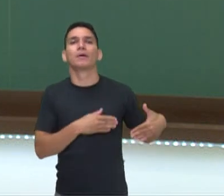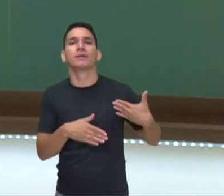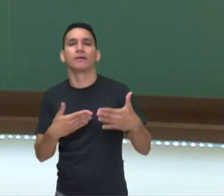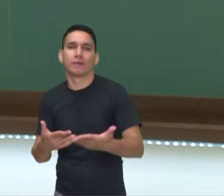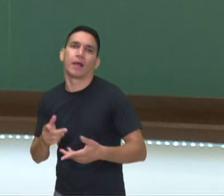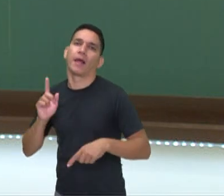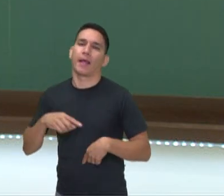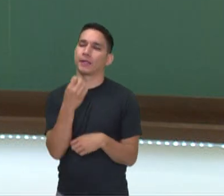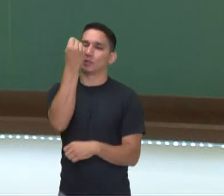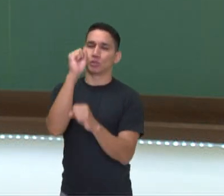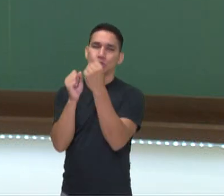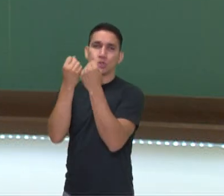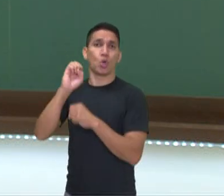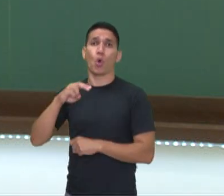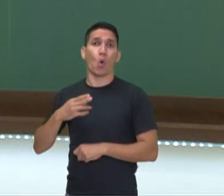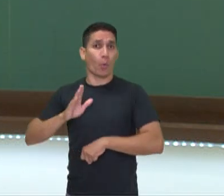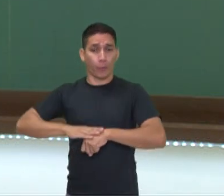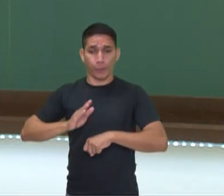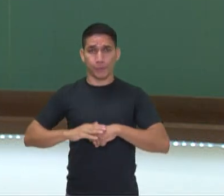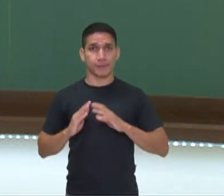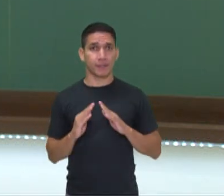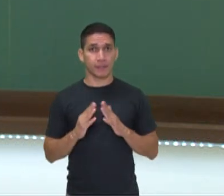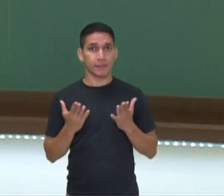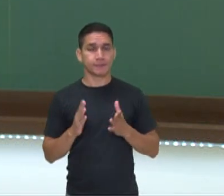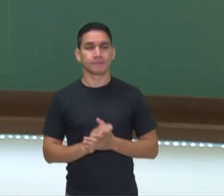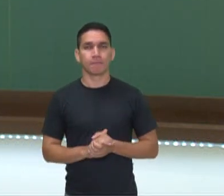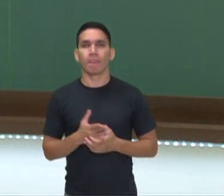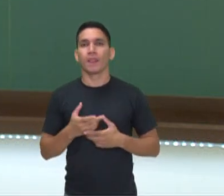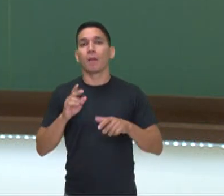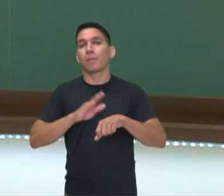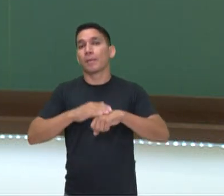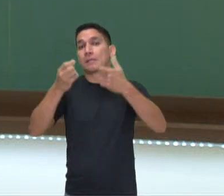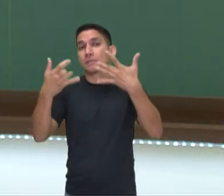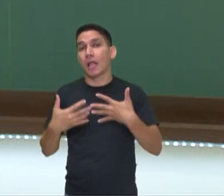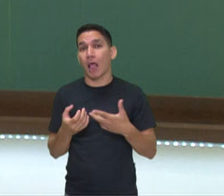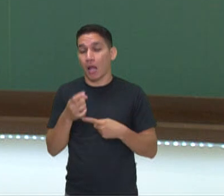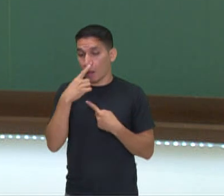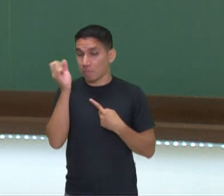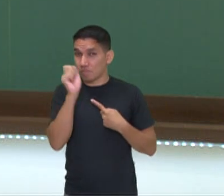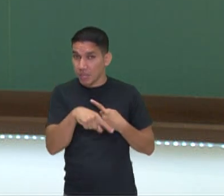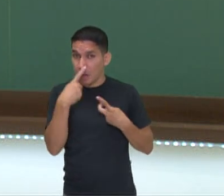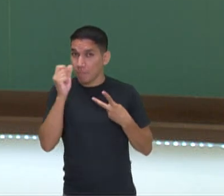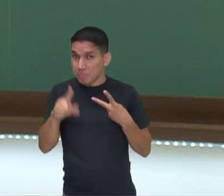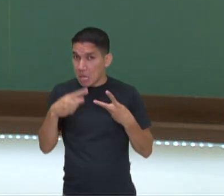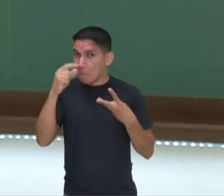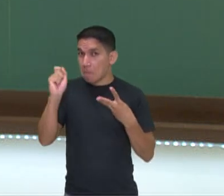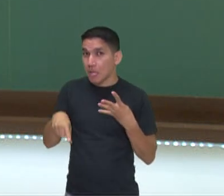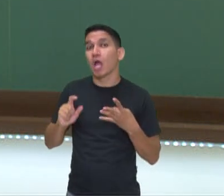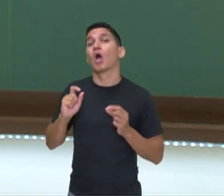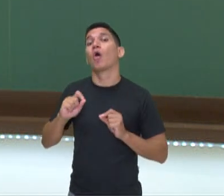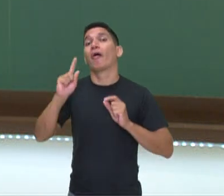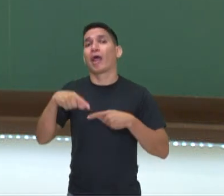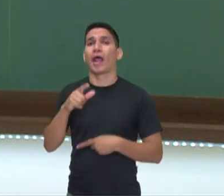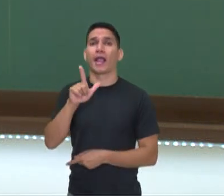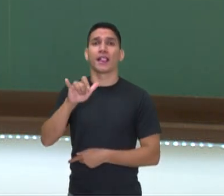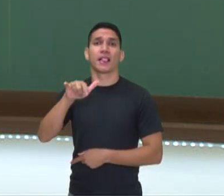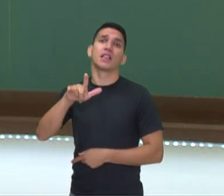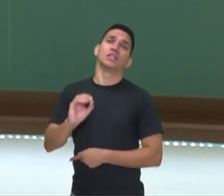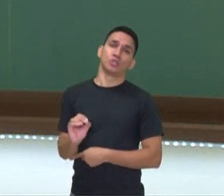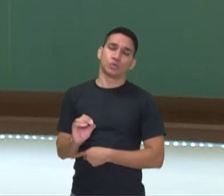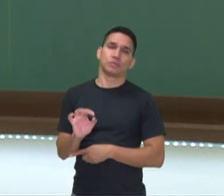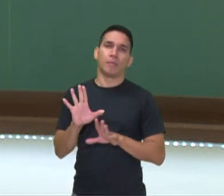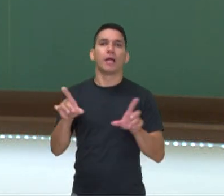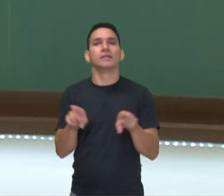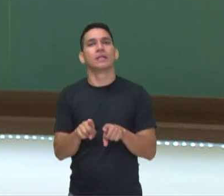seja industrial ou seja doméstico. Quando nós falamos nos resíduos e nos remanescentes domésticos, nós podemos falar do lixo. Mas também